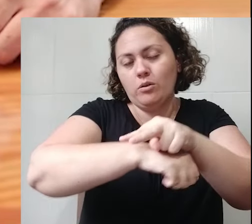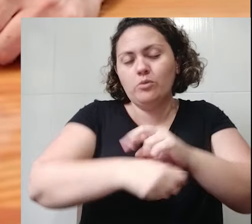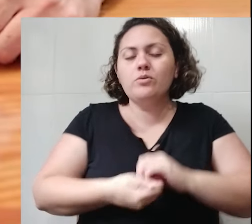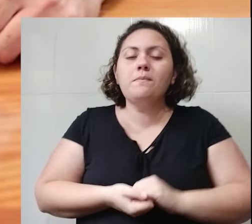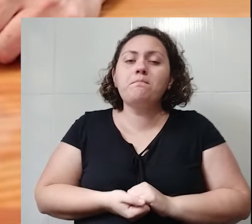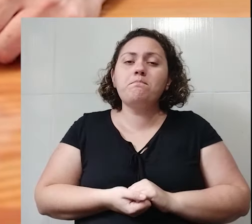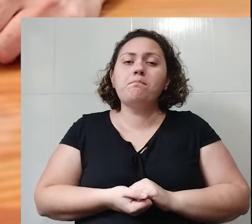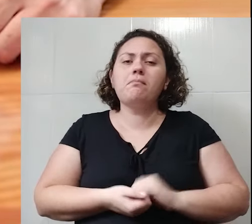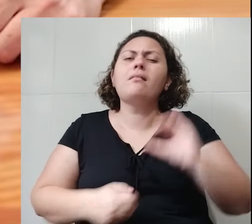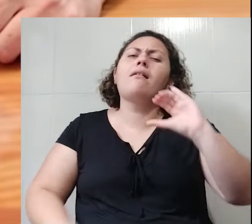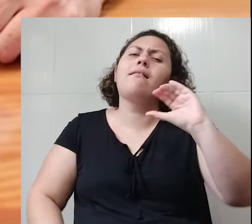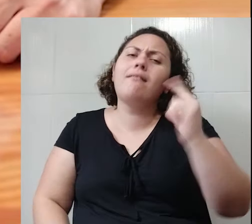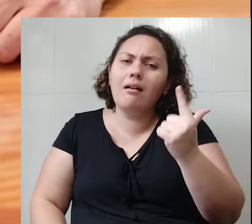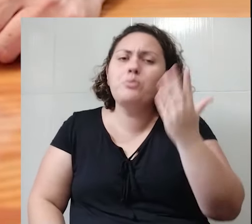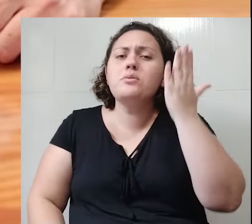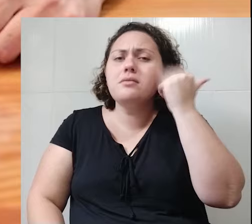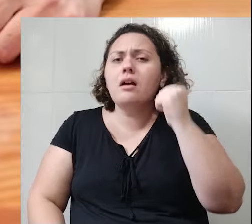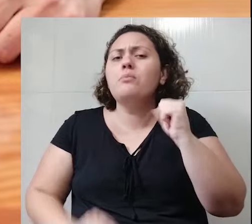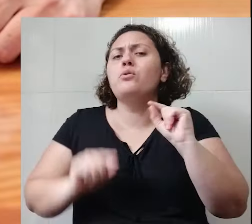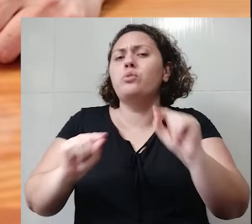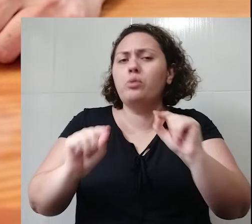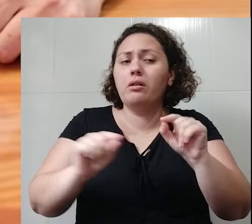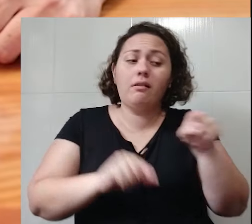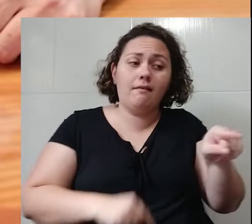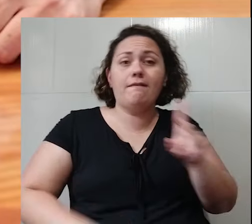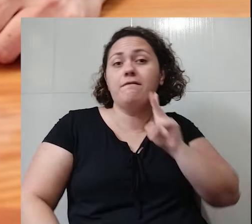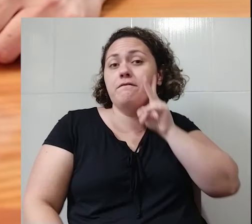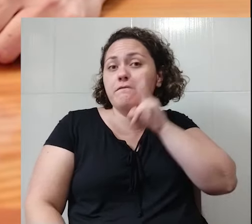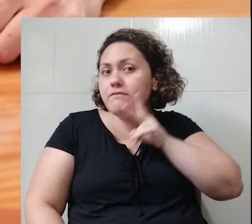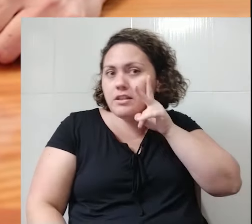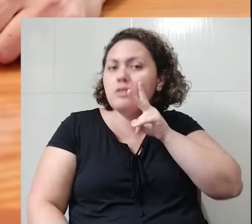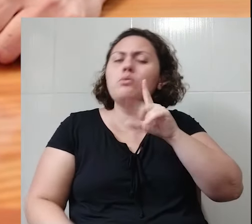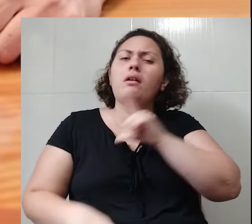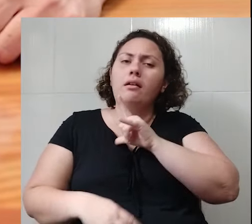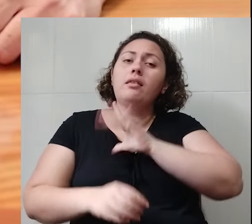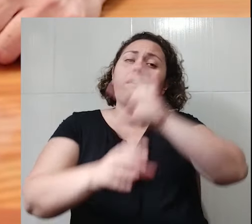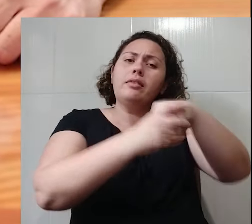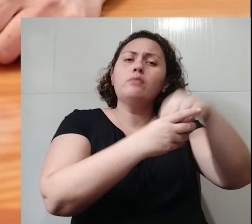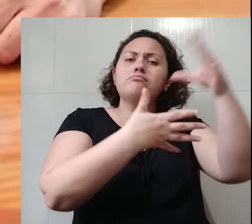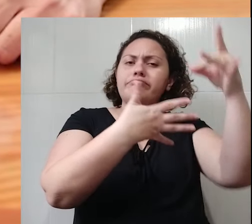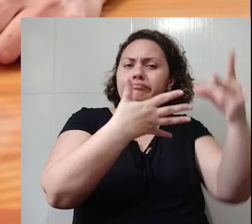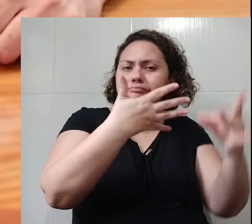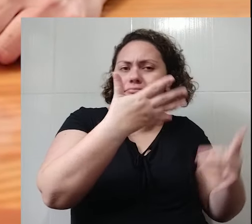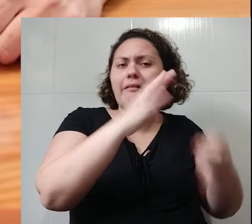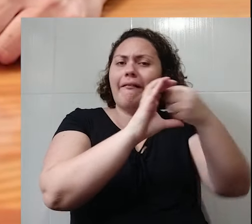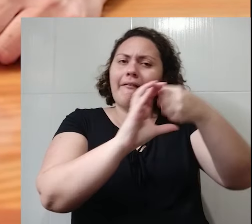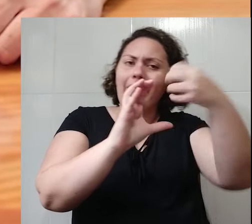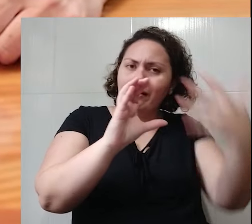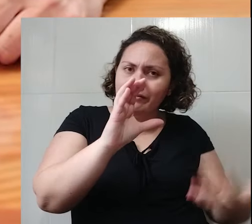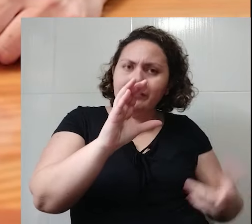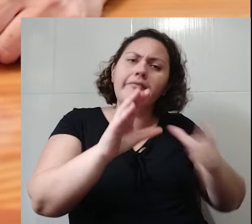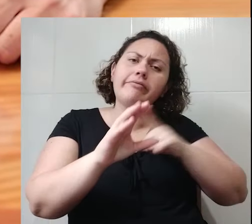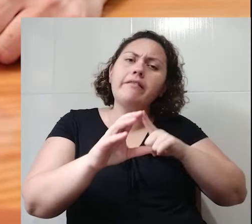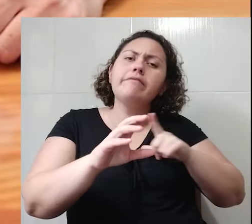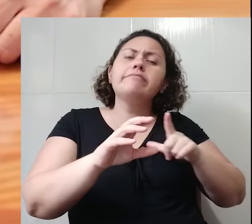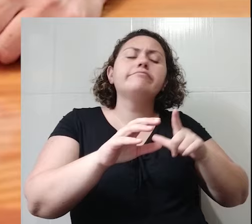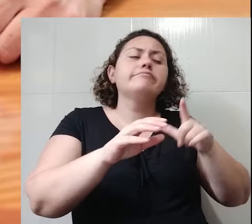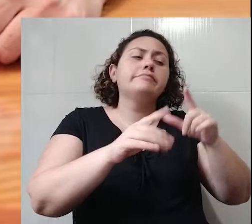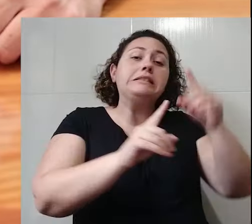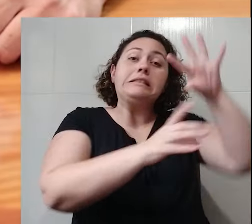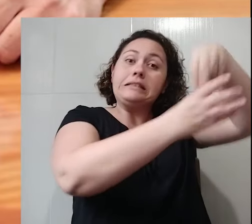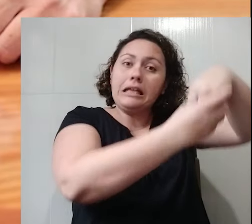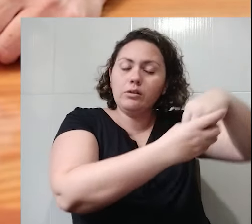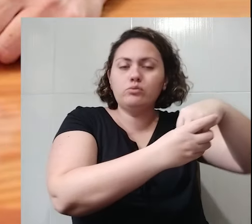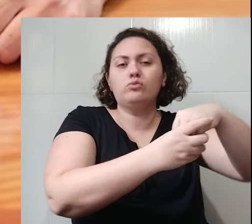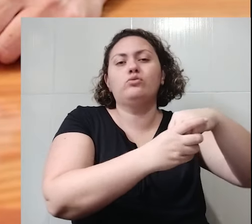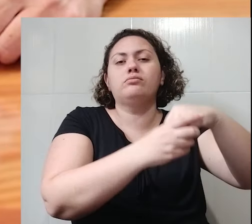está vivendo. Claro, já se sabe que o vinho, pela sua composição, pela sua característica, tem vários componentes